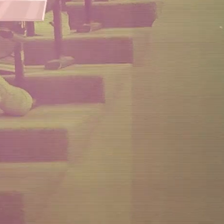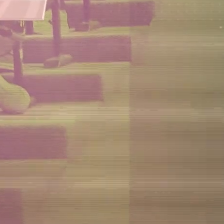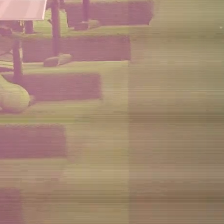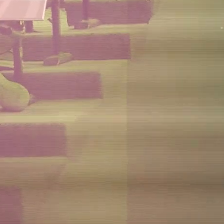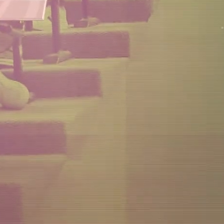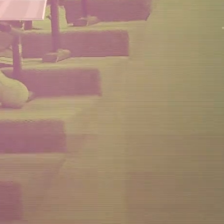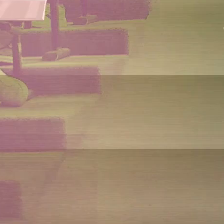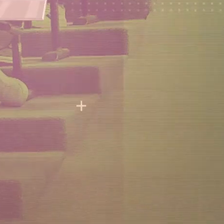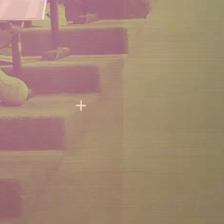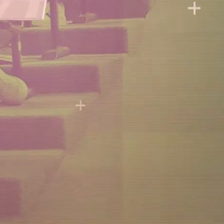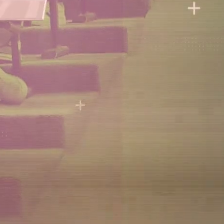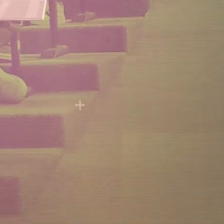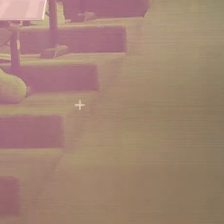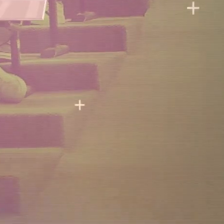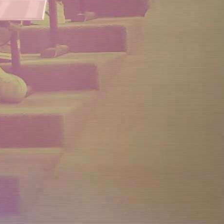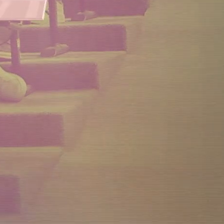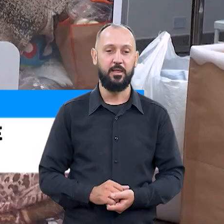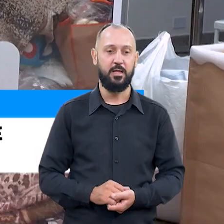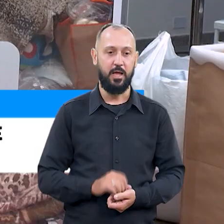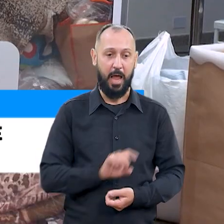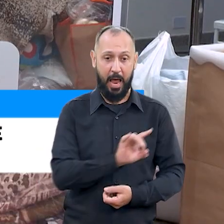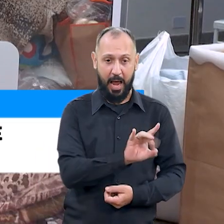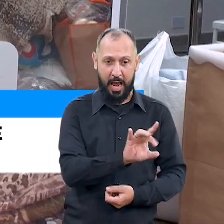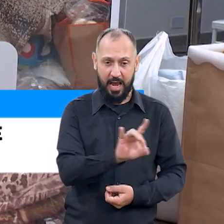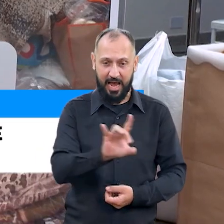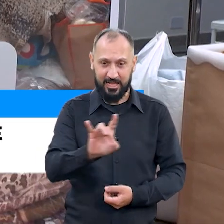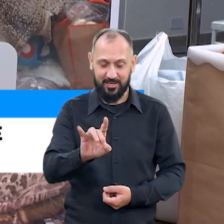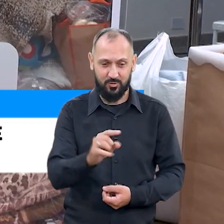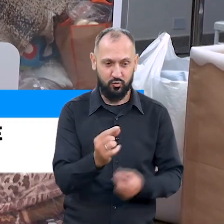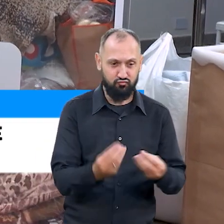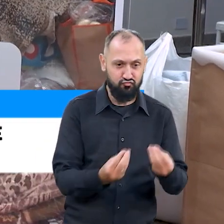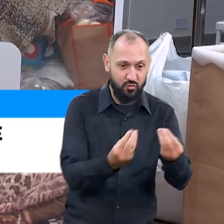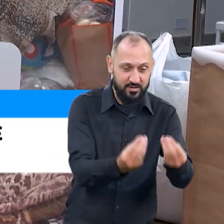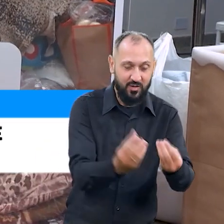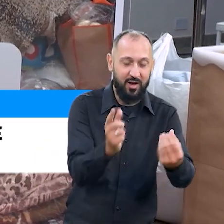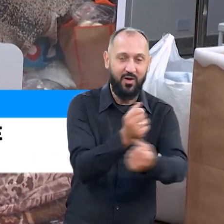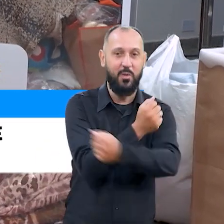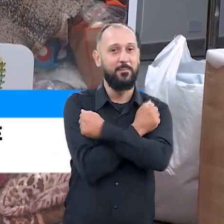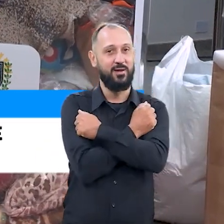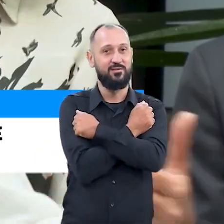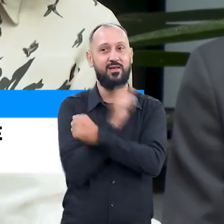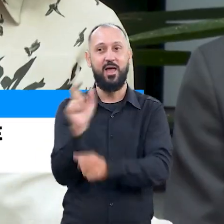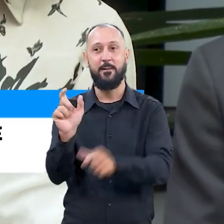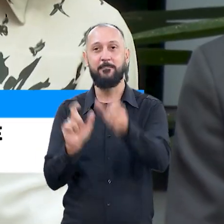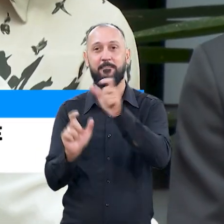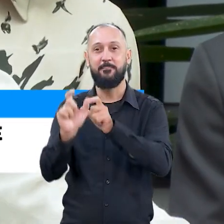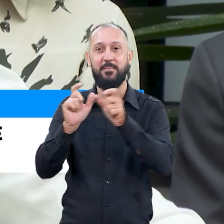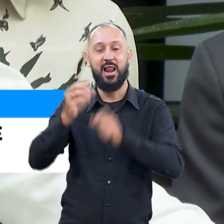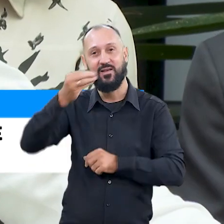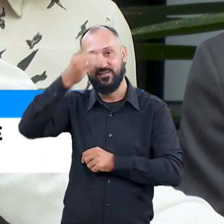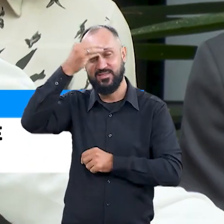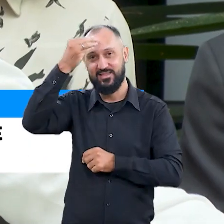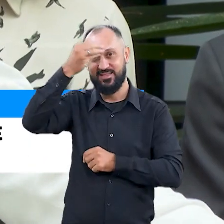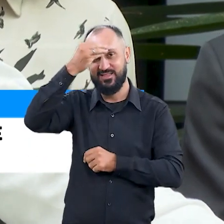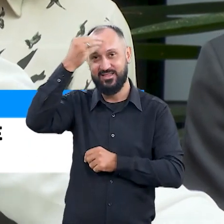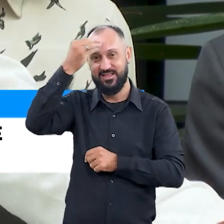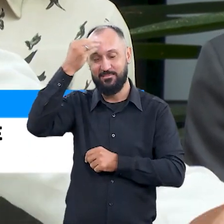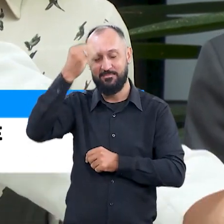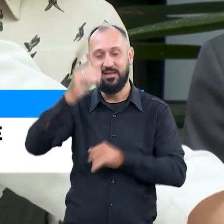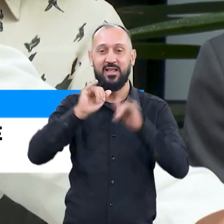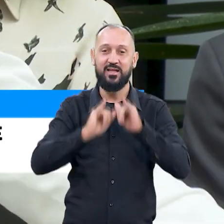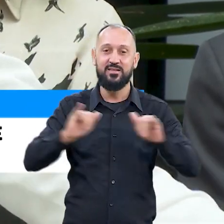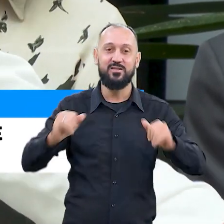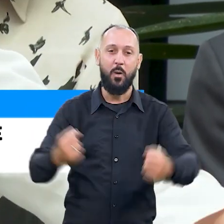Quanto vale um casaco? Cada doação é um abraço. Essas foram as palavras da madrinha